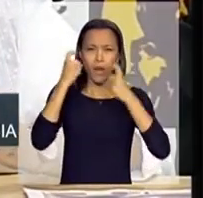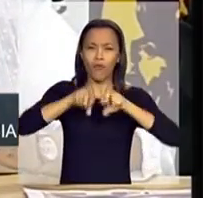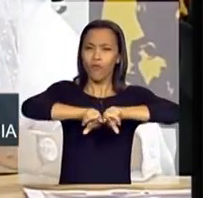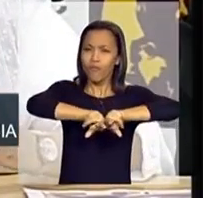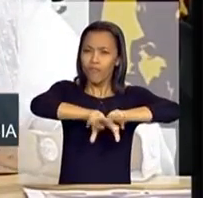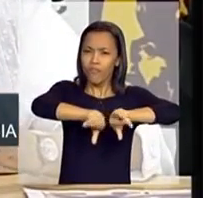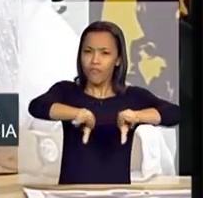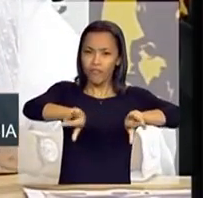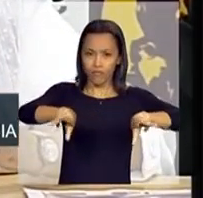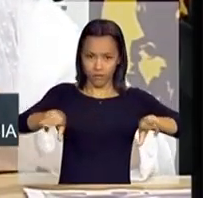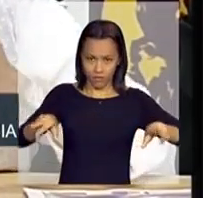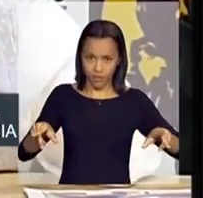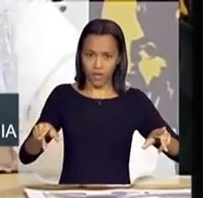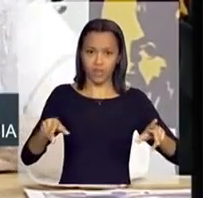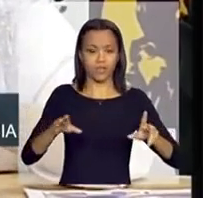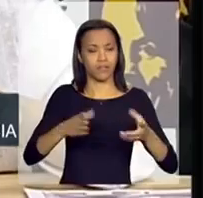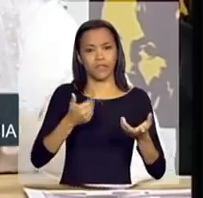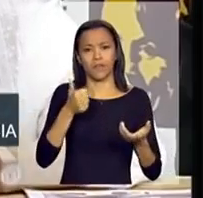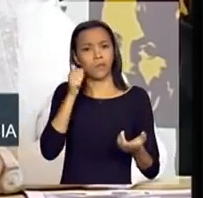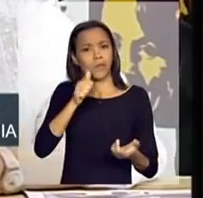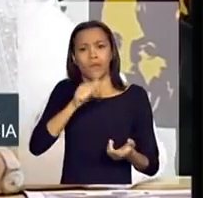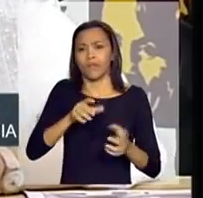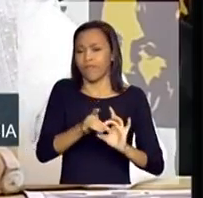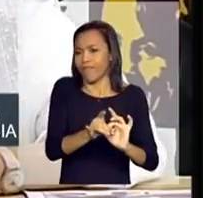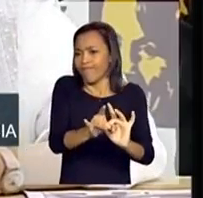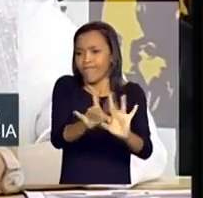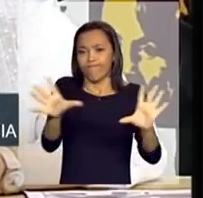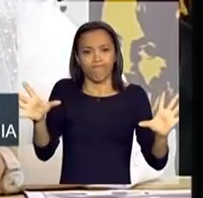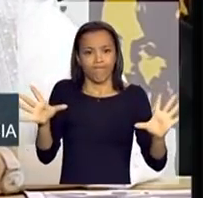mulheres, sejam elas quais forem.